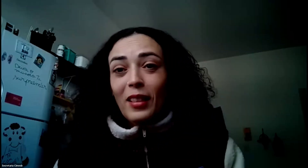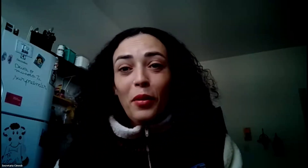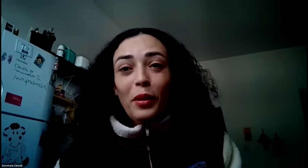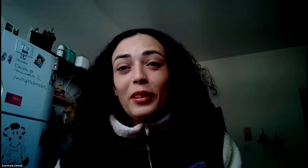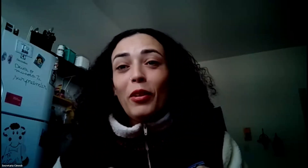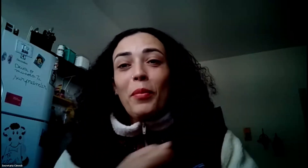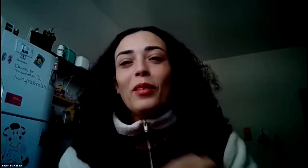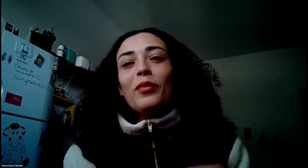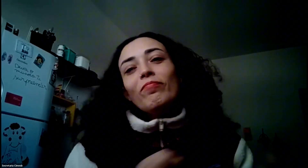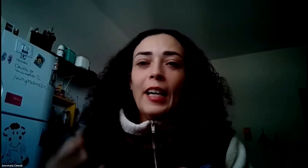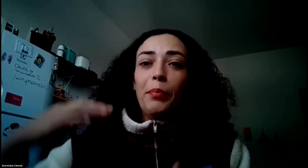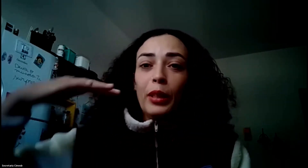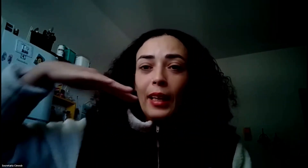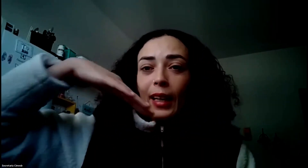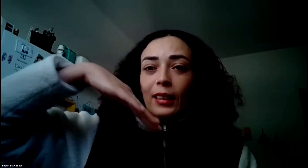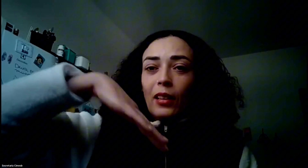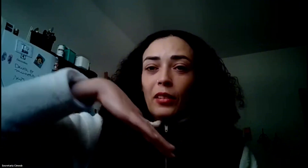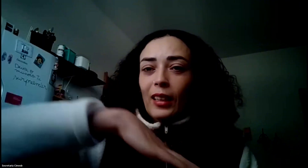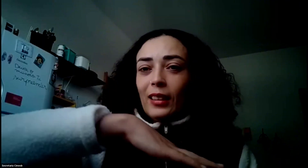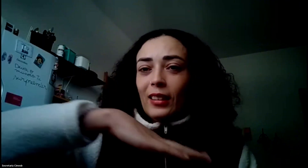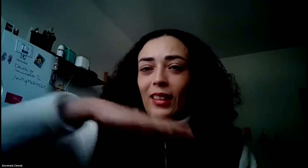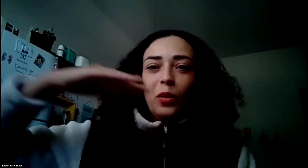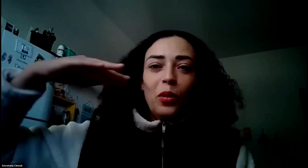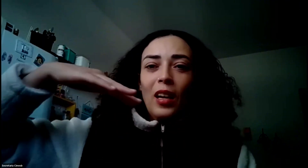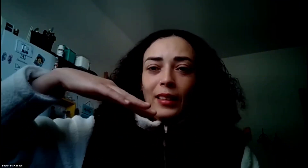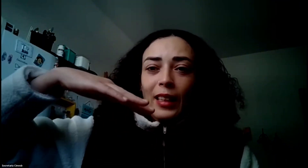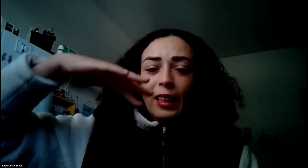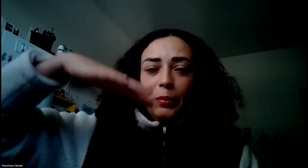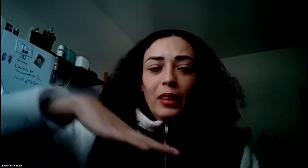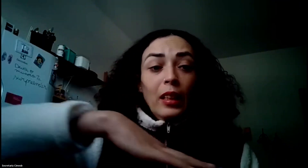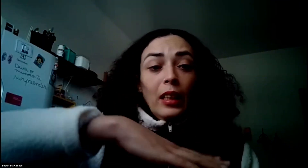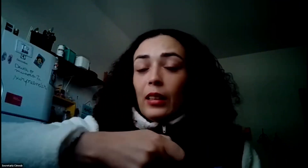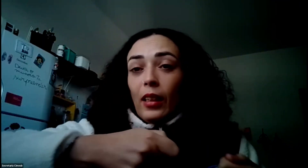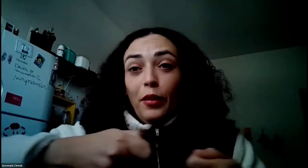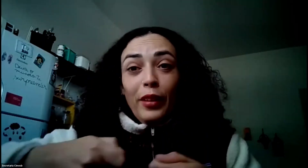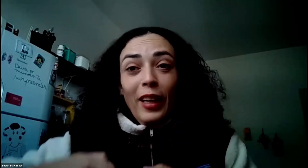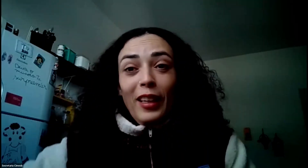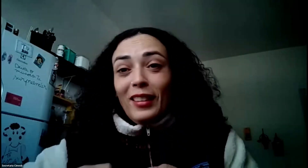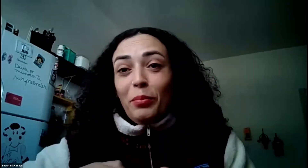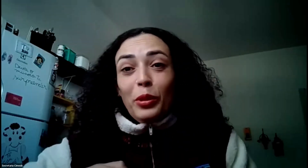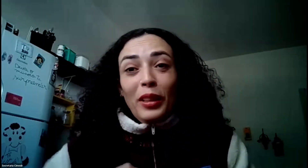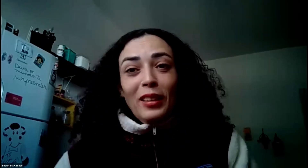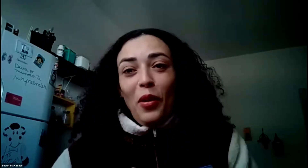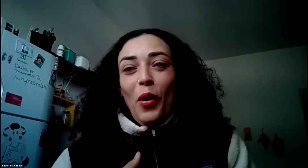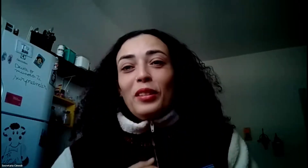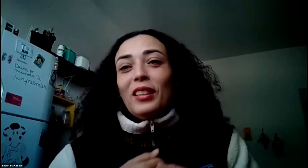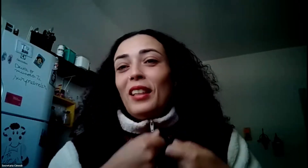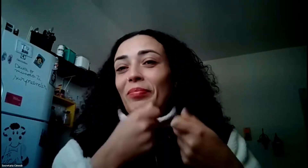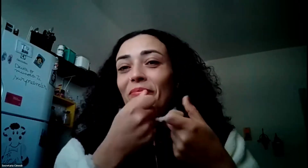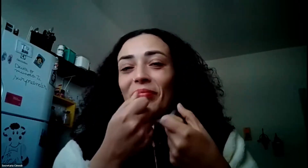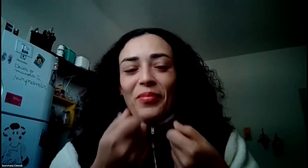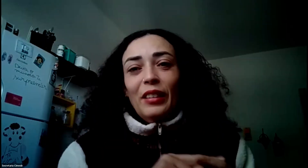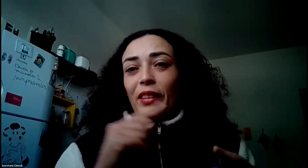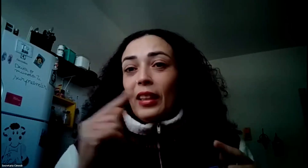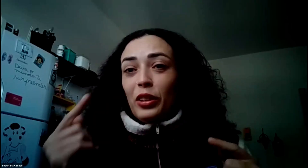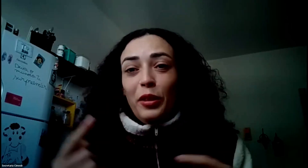forçar bem, assim, ó, eu tava com medo de cair, porque tem aquelas calçadas que são mais íngreme, e aí eu fiquei, assim, muito